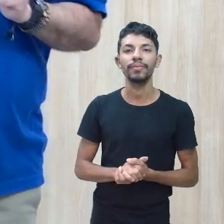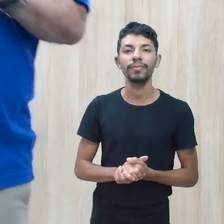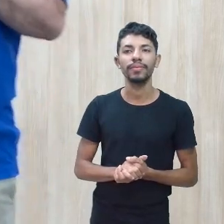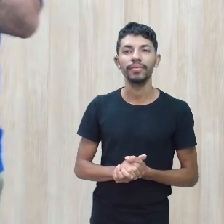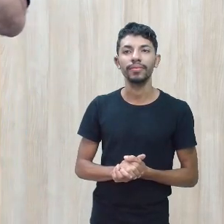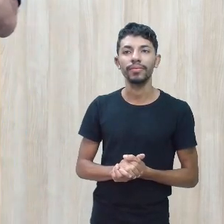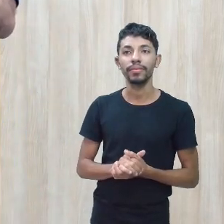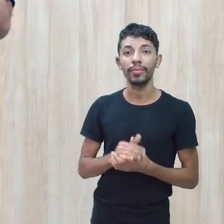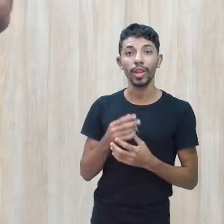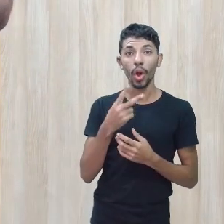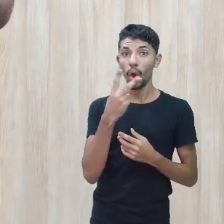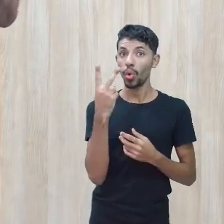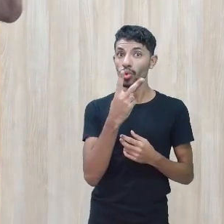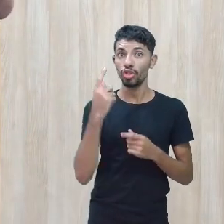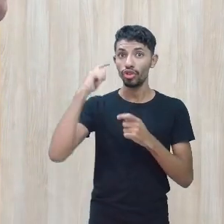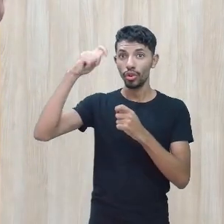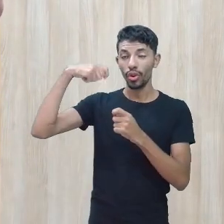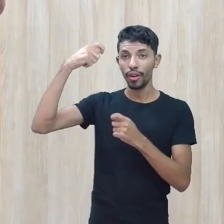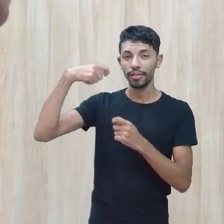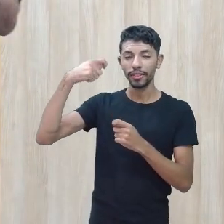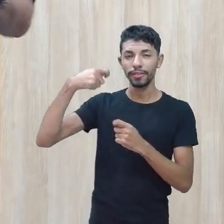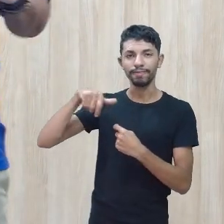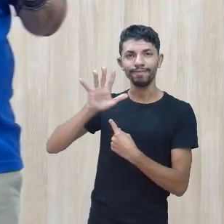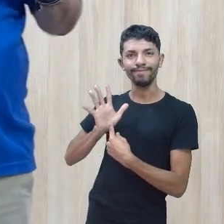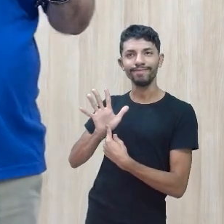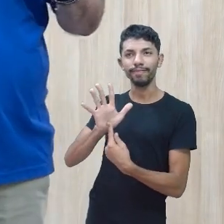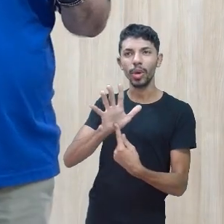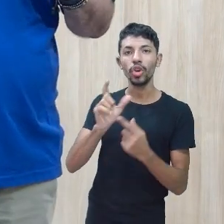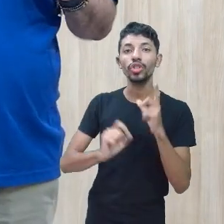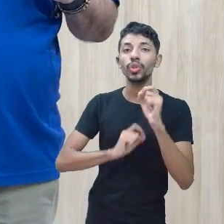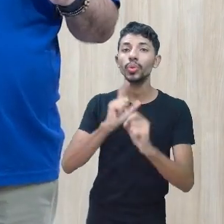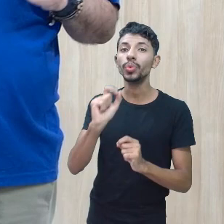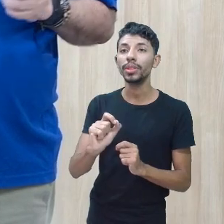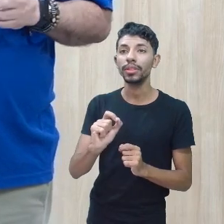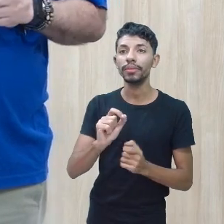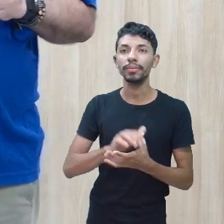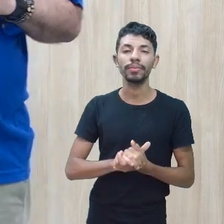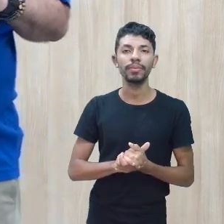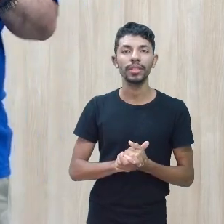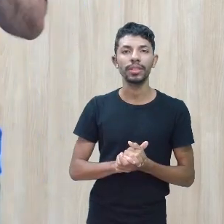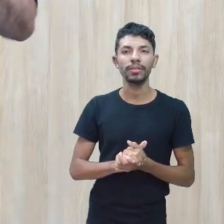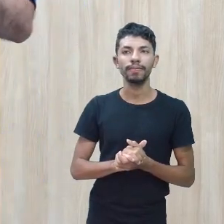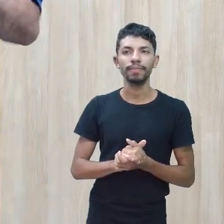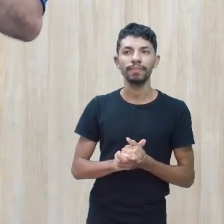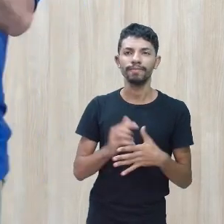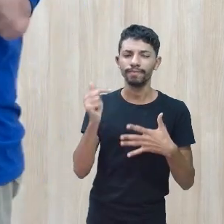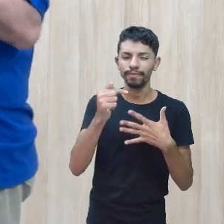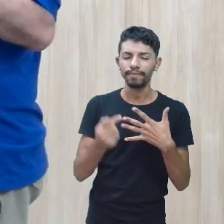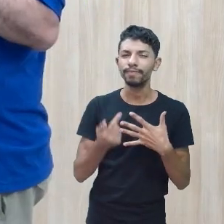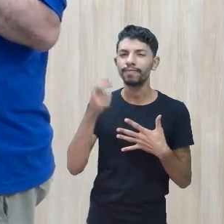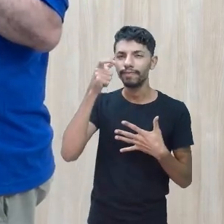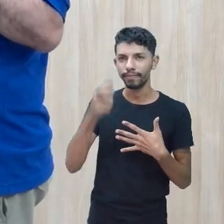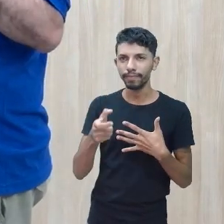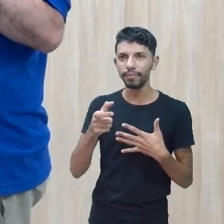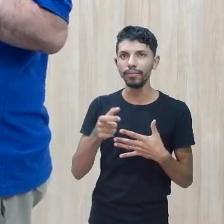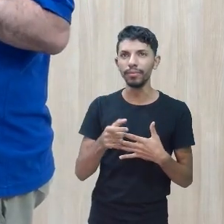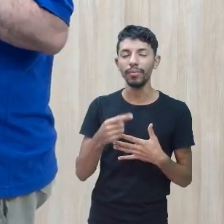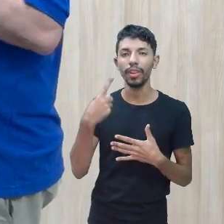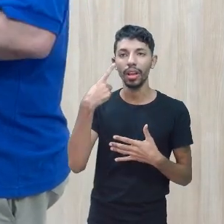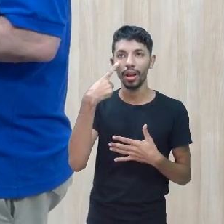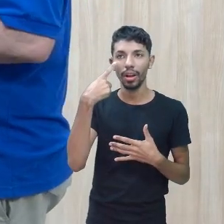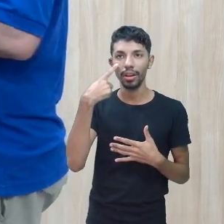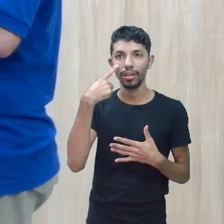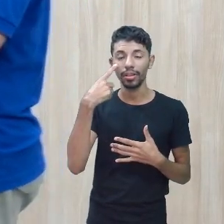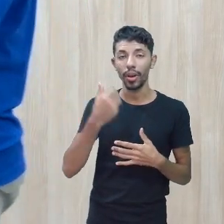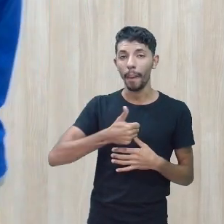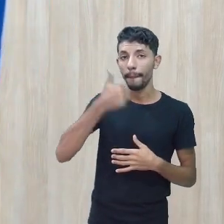esses 2 vídeos eles vão trazer uma questão interessante aqui. Nós vamos ver a partir